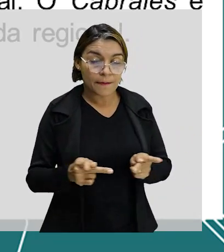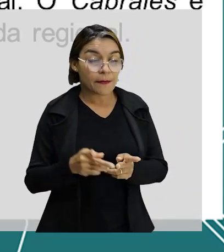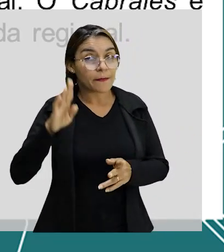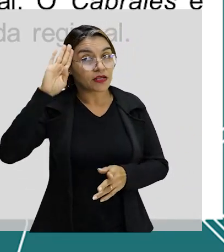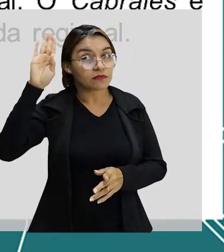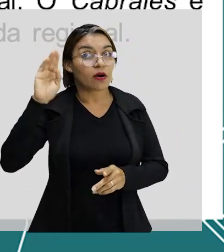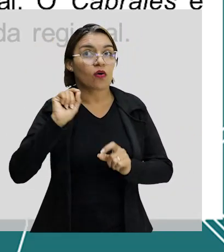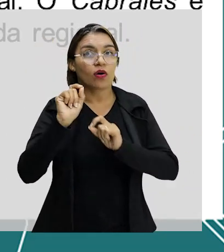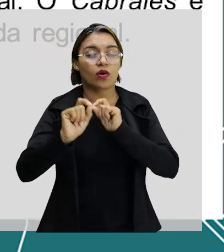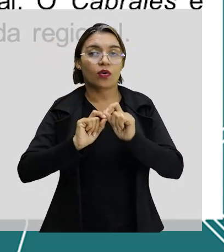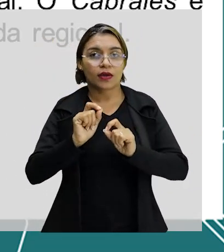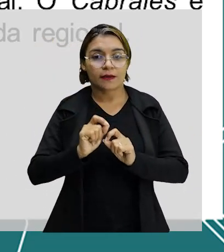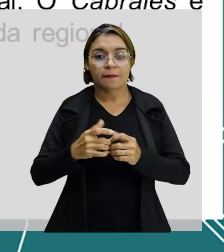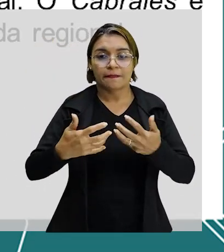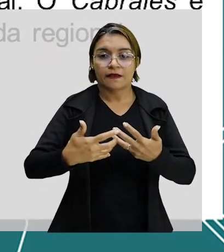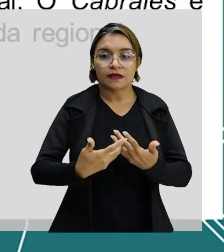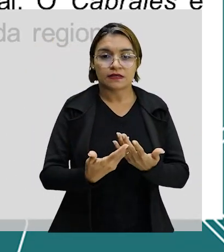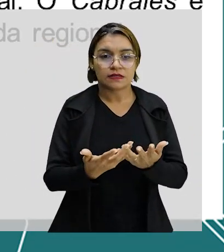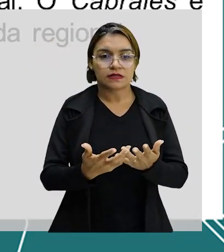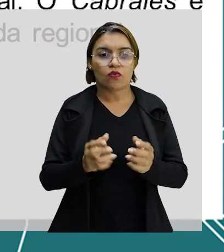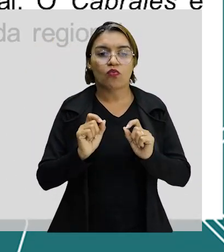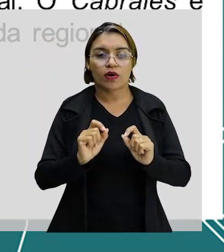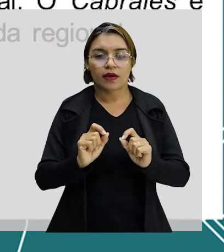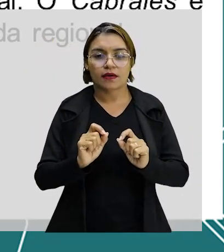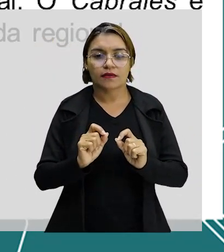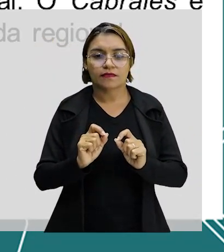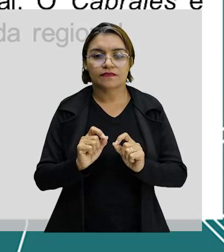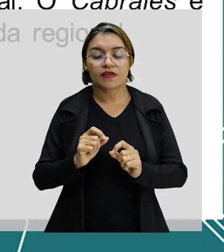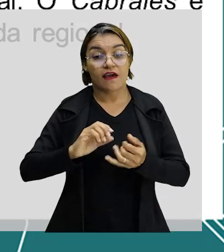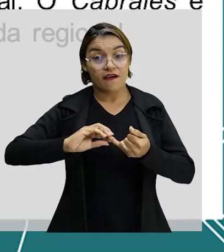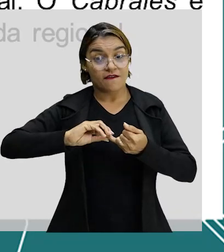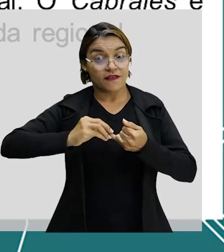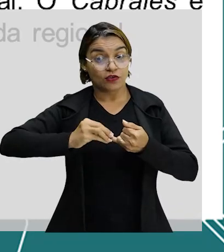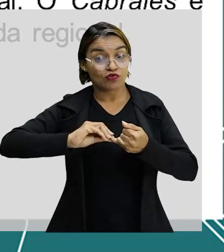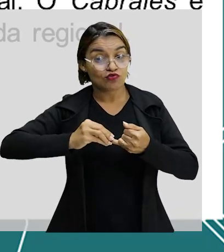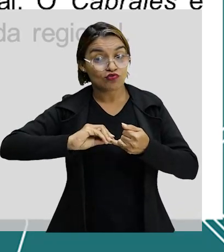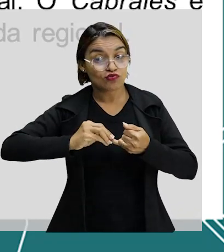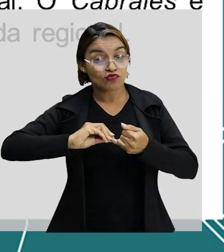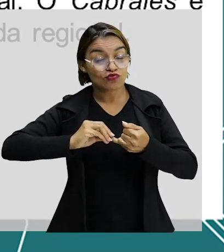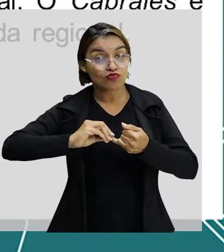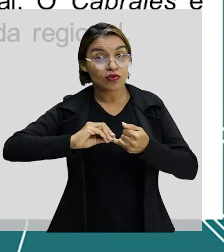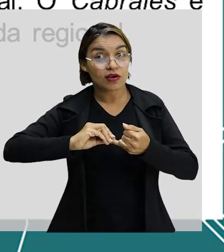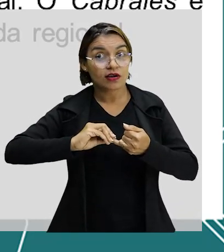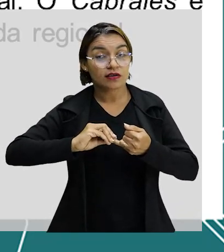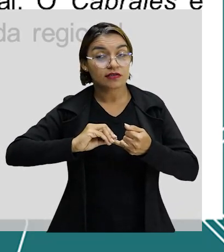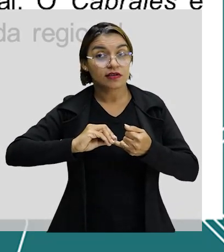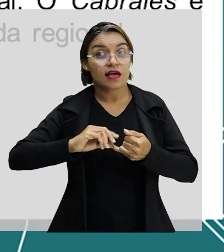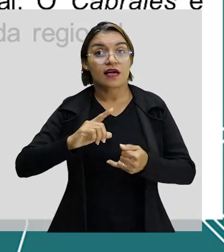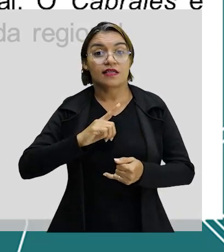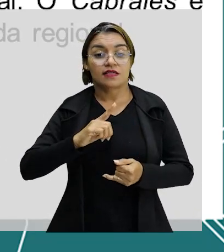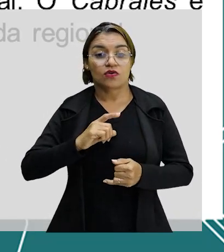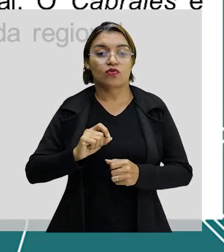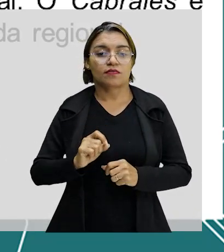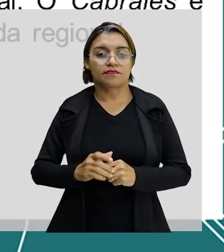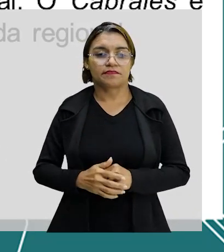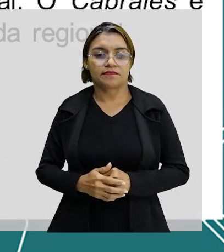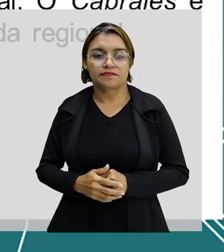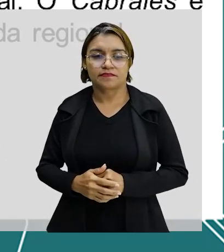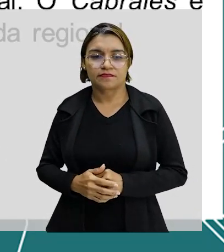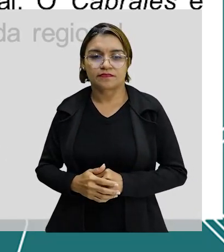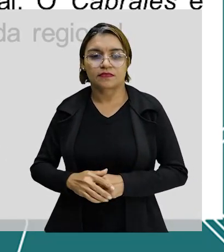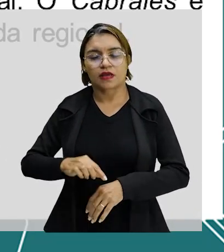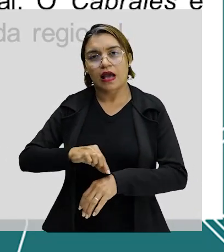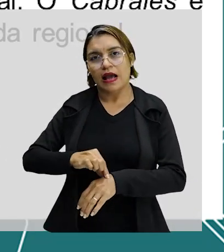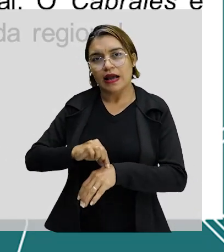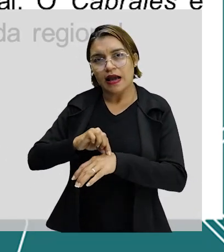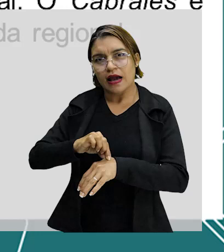característico é a fabada asturiana, que é uma feijoada à base de fabialúbias grandes, carne